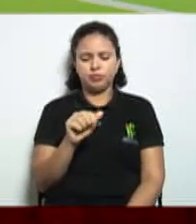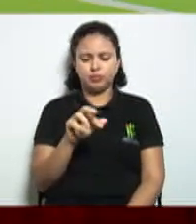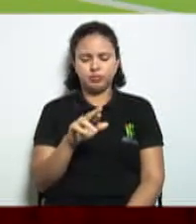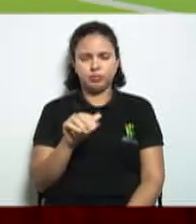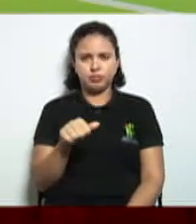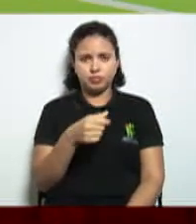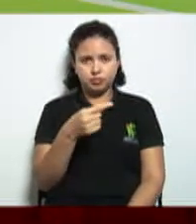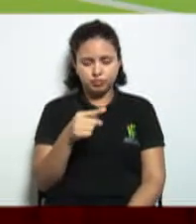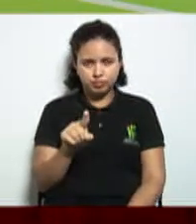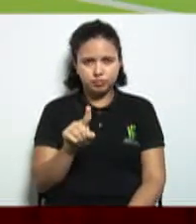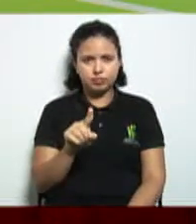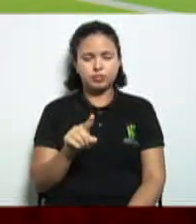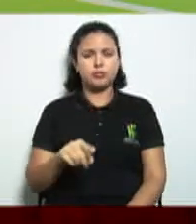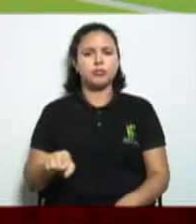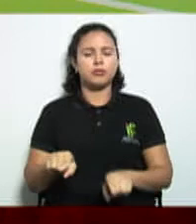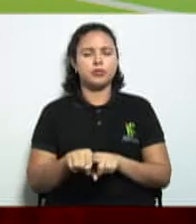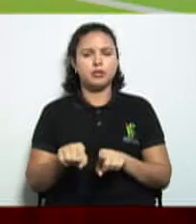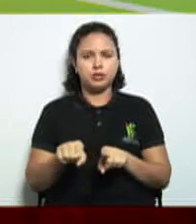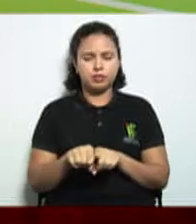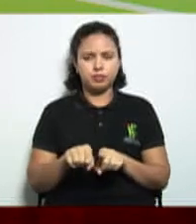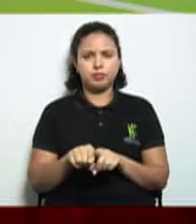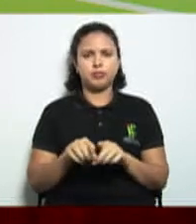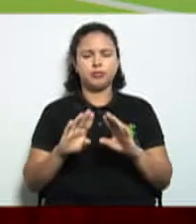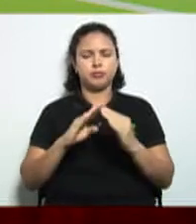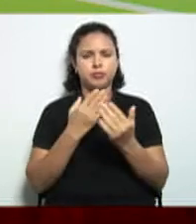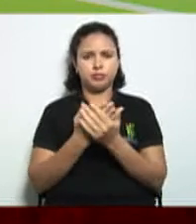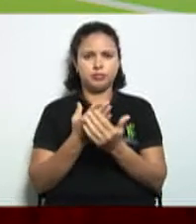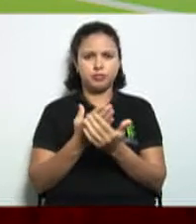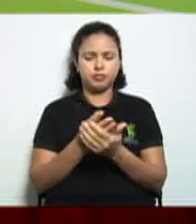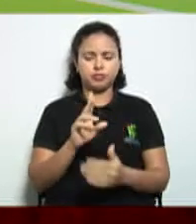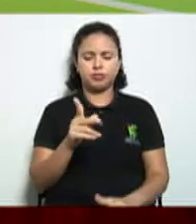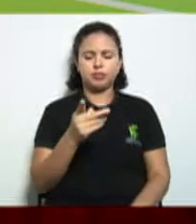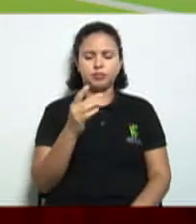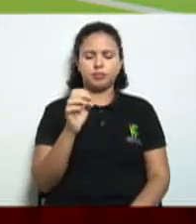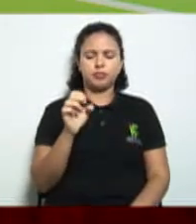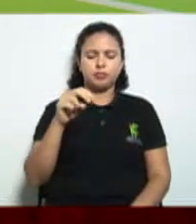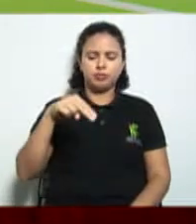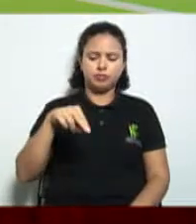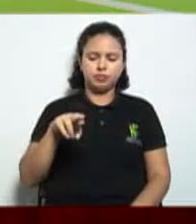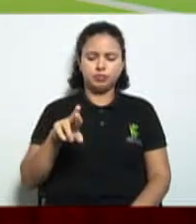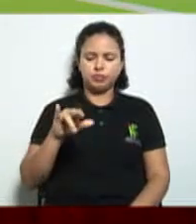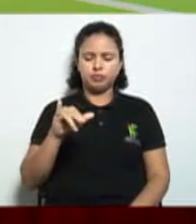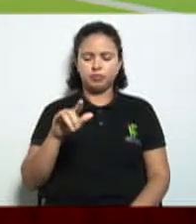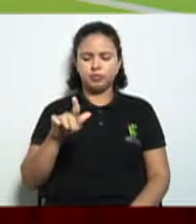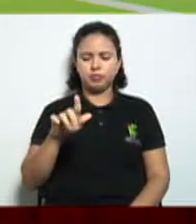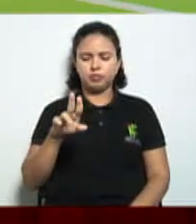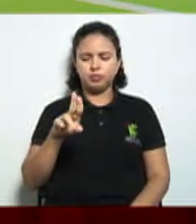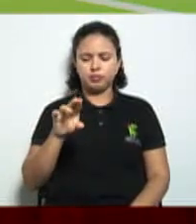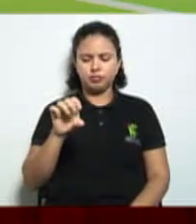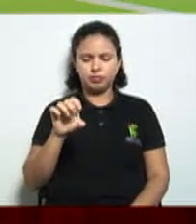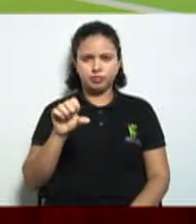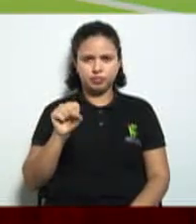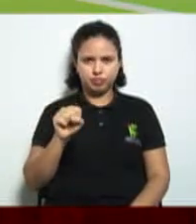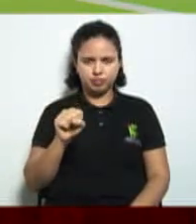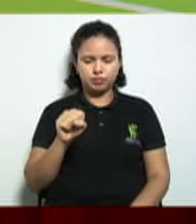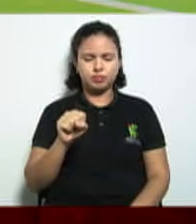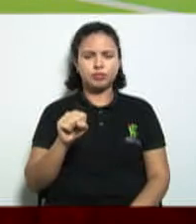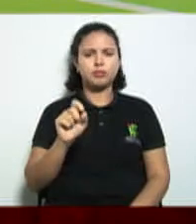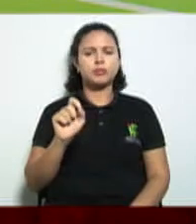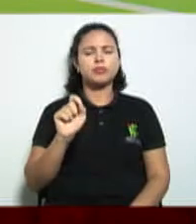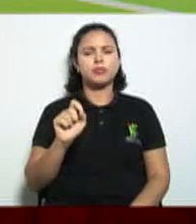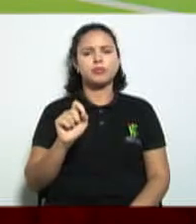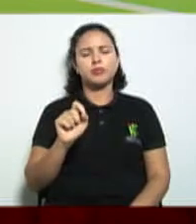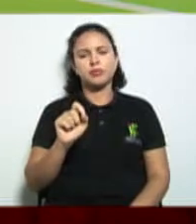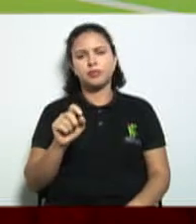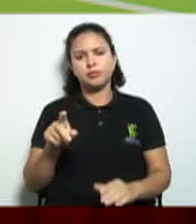nossa interação. A escola Henrique Dias, em Ariquemes. A escola Ruth Rocha, a todas as escolas